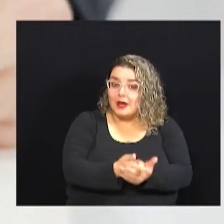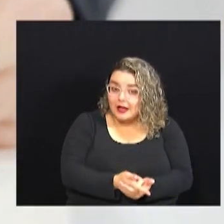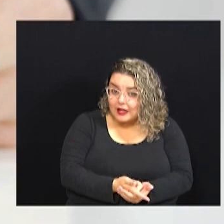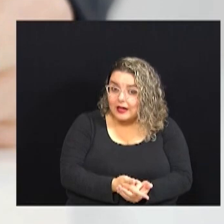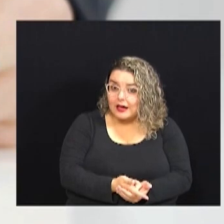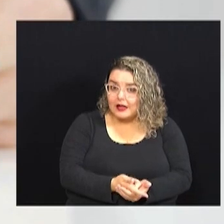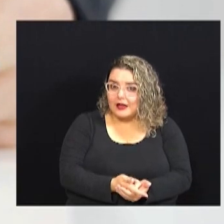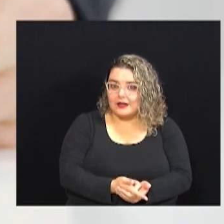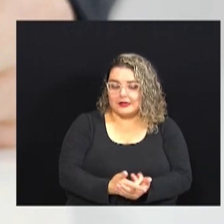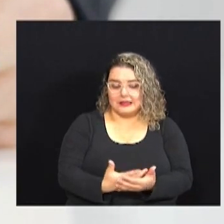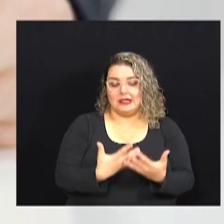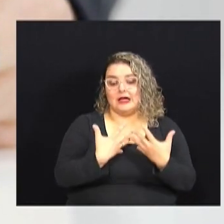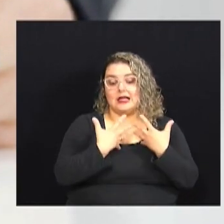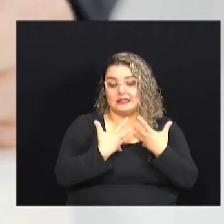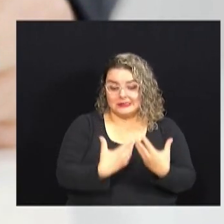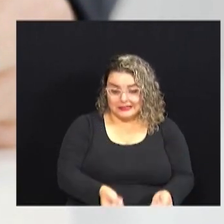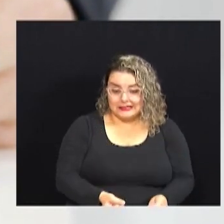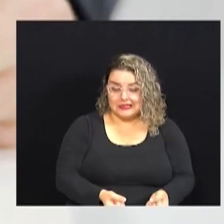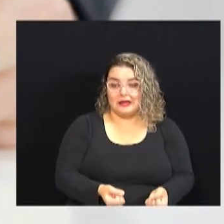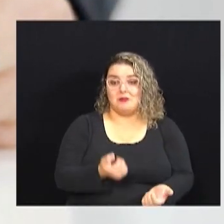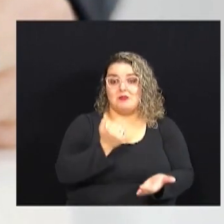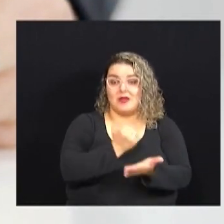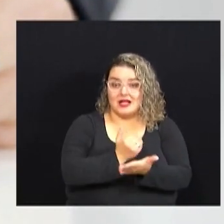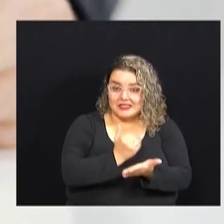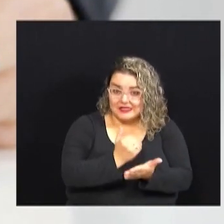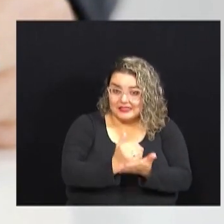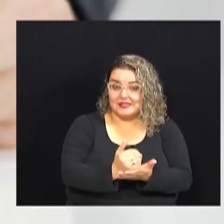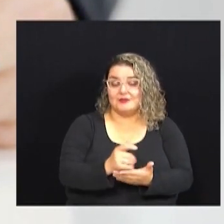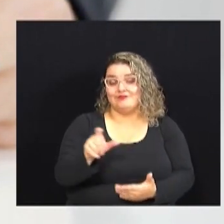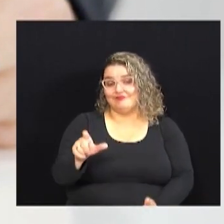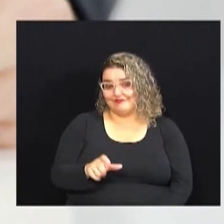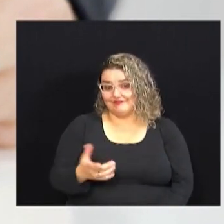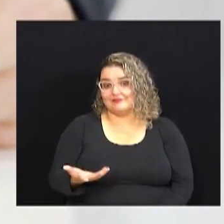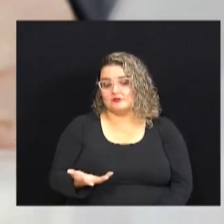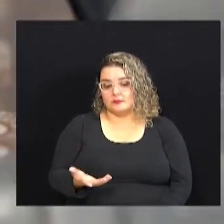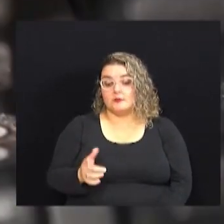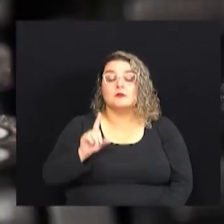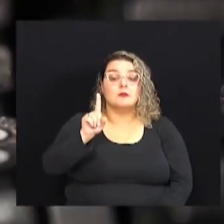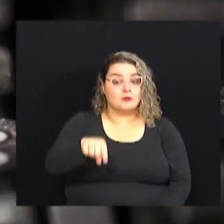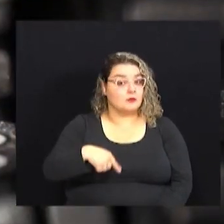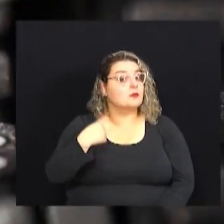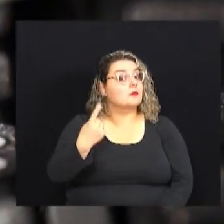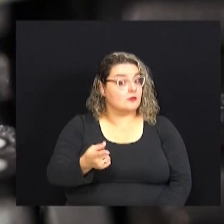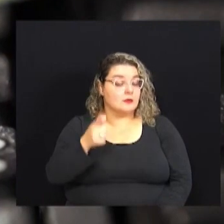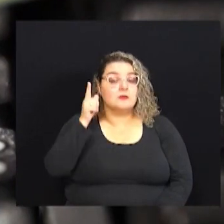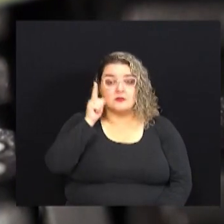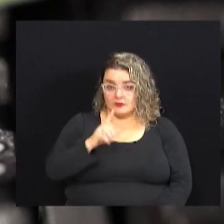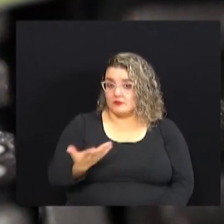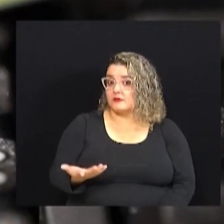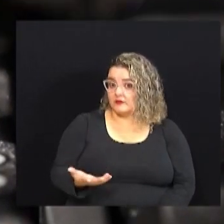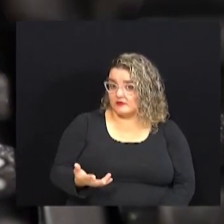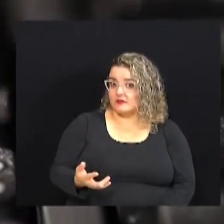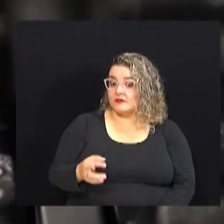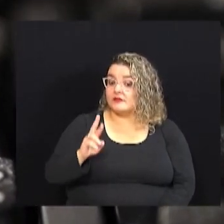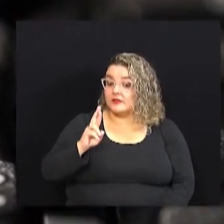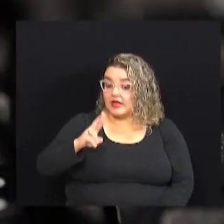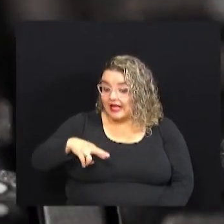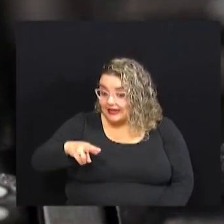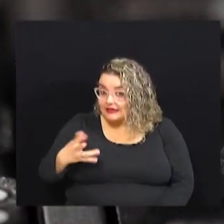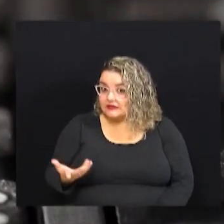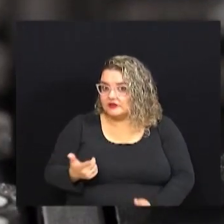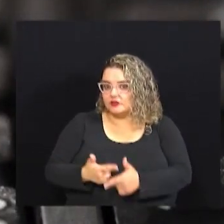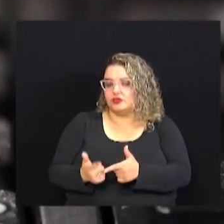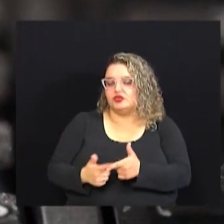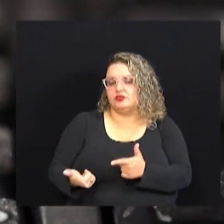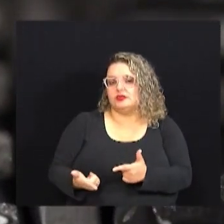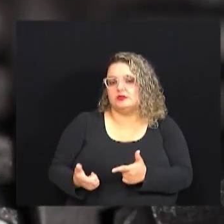a assumir, né, a ter que parcelar essa fatura de cartão, para daí sim a gente conseguir chegar na causa do problema e